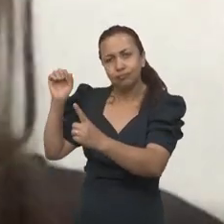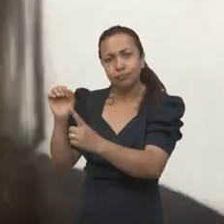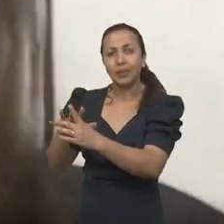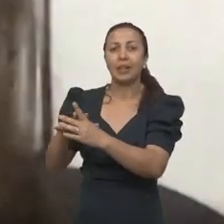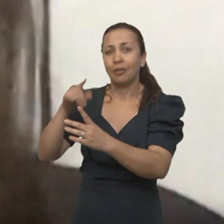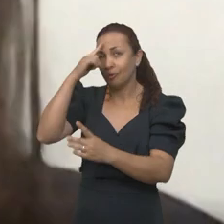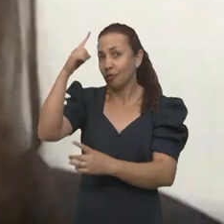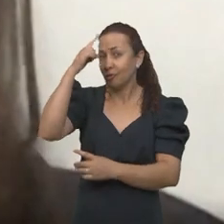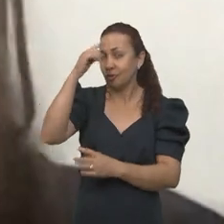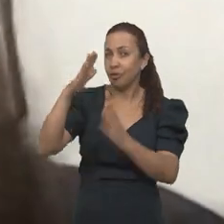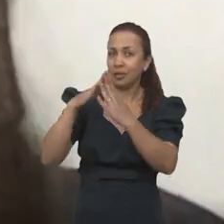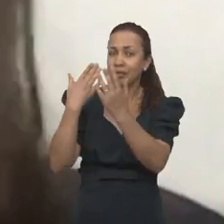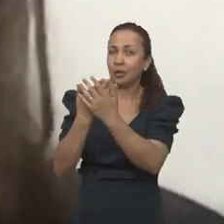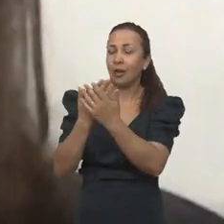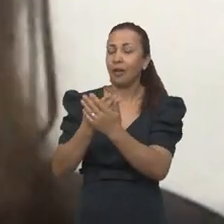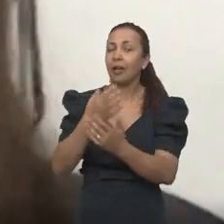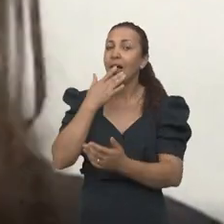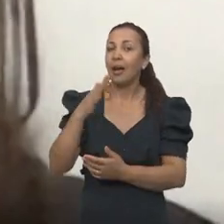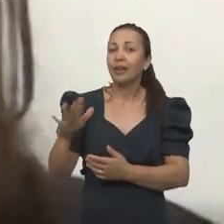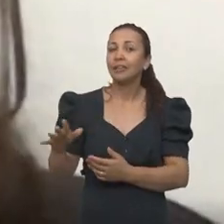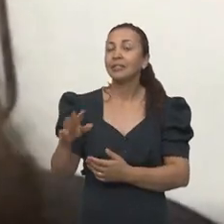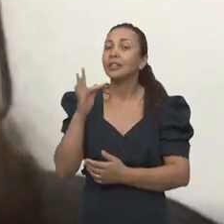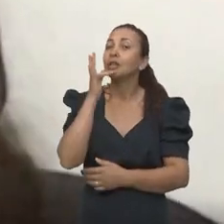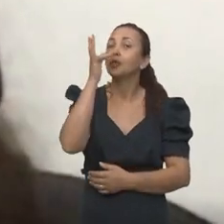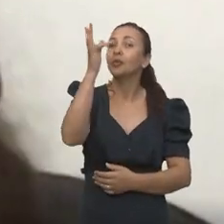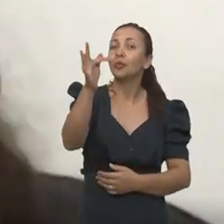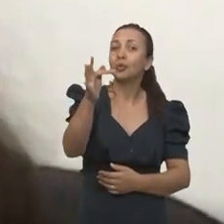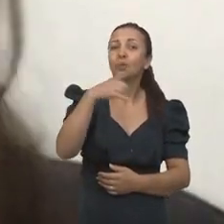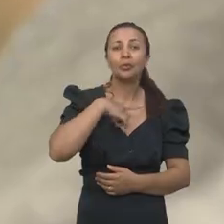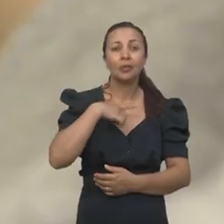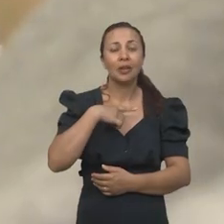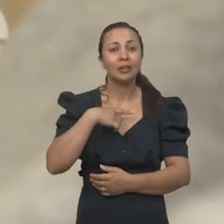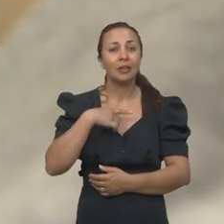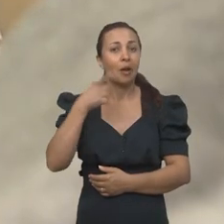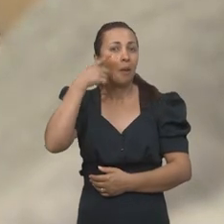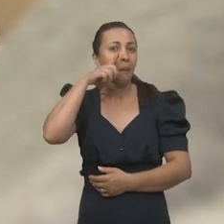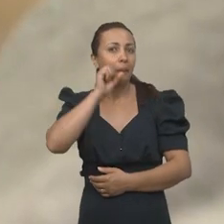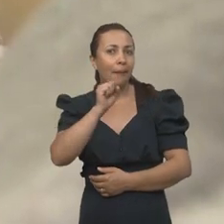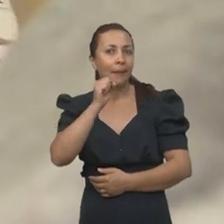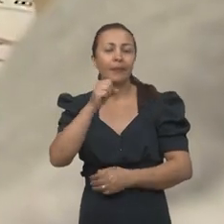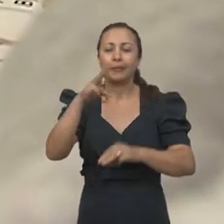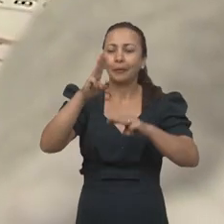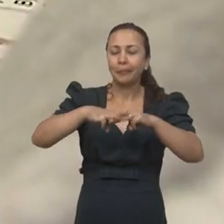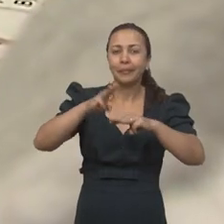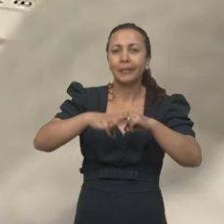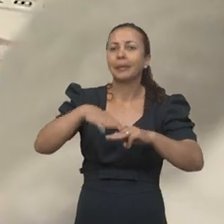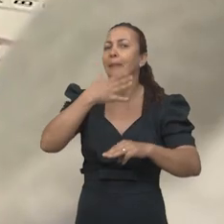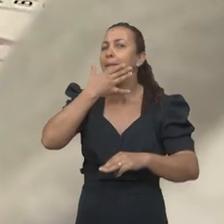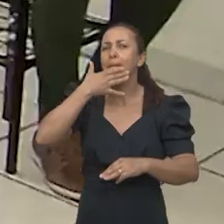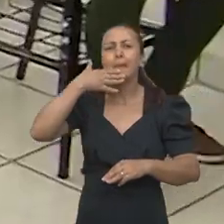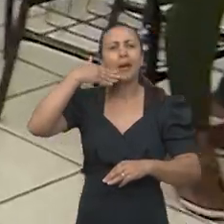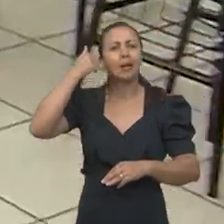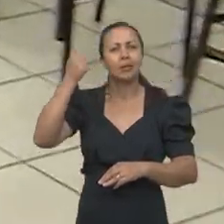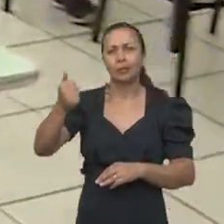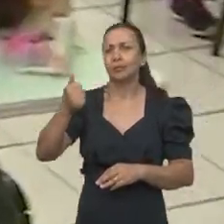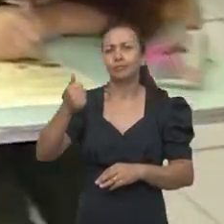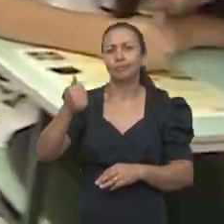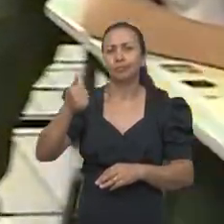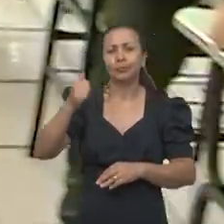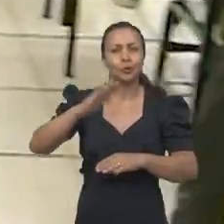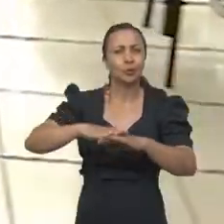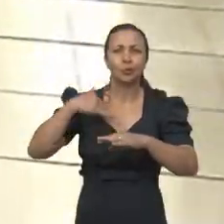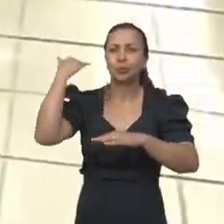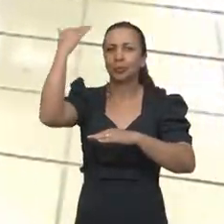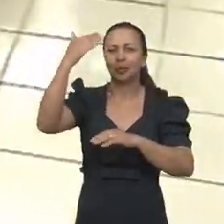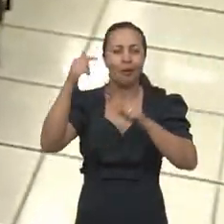atividades ao dia a dia da escola né são crianças que não mais o na frente vão ter um rendimento em matemática e